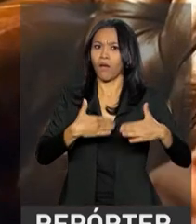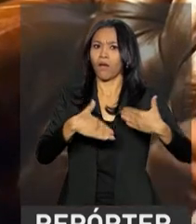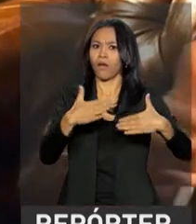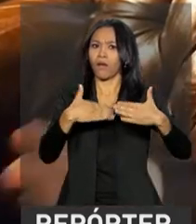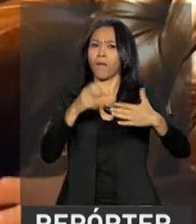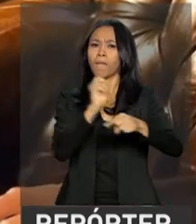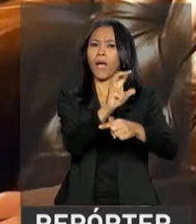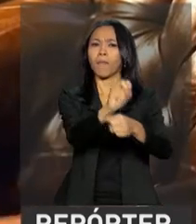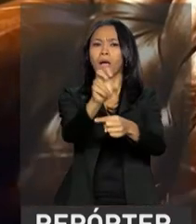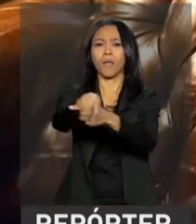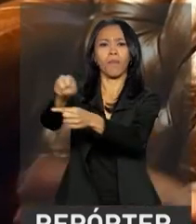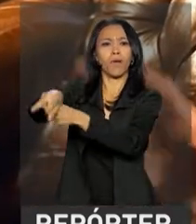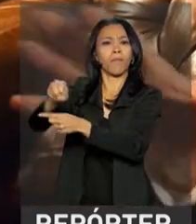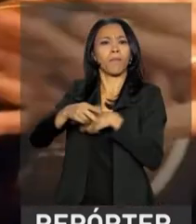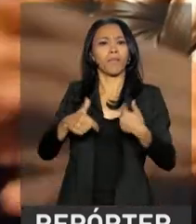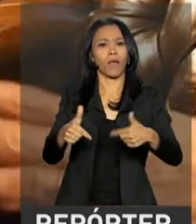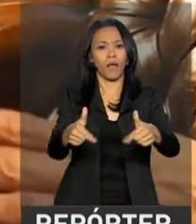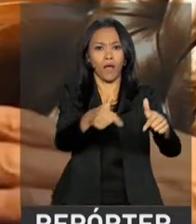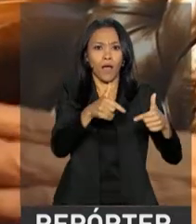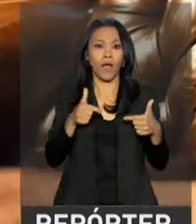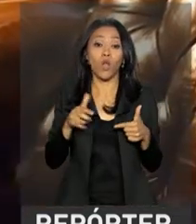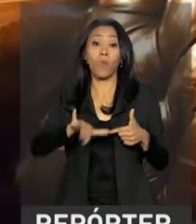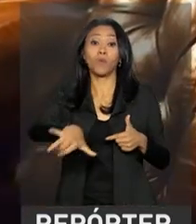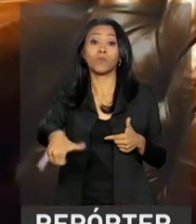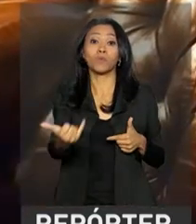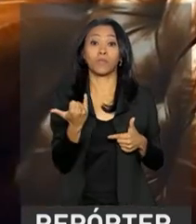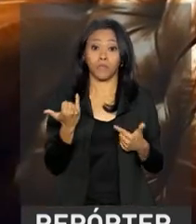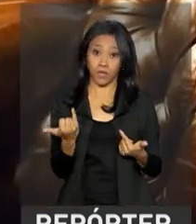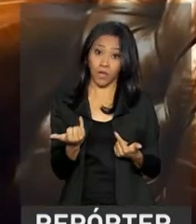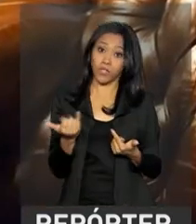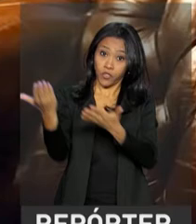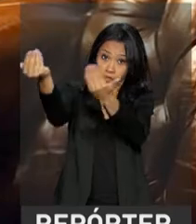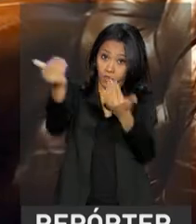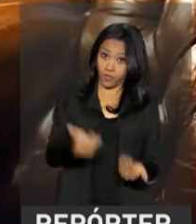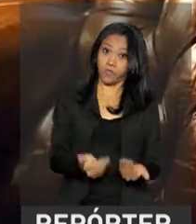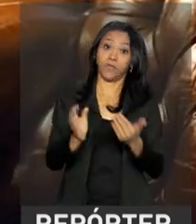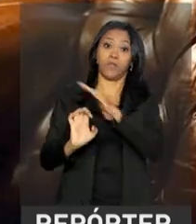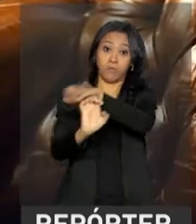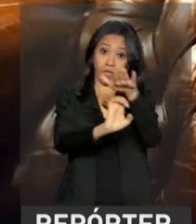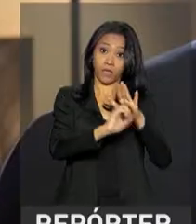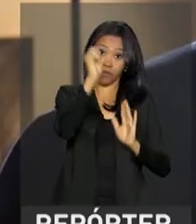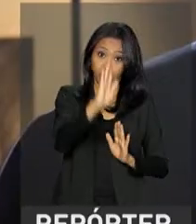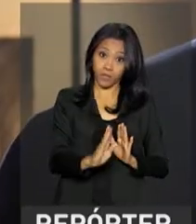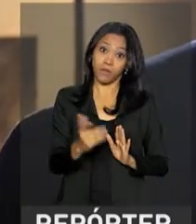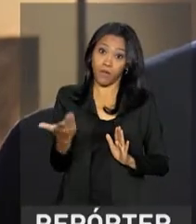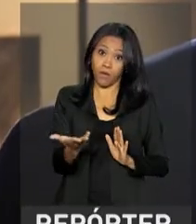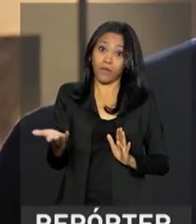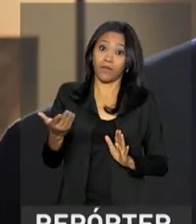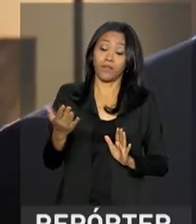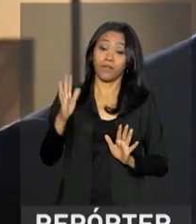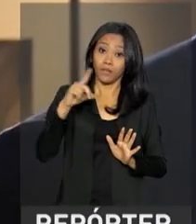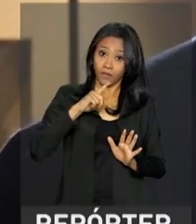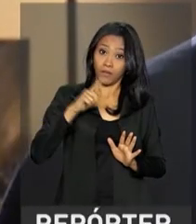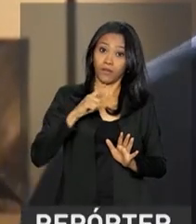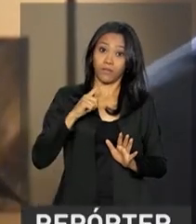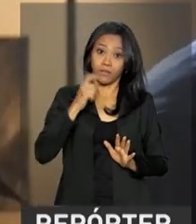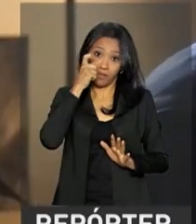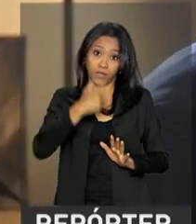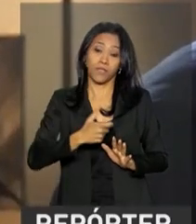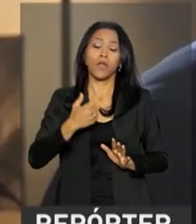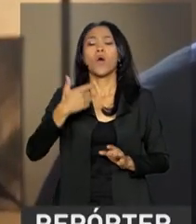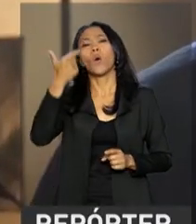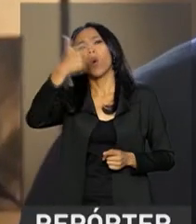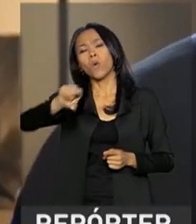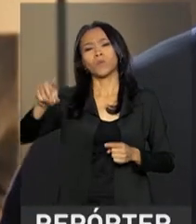emprego e abrir oportunidades e chegou até aumentar o investimento inglês no brasil além do mais discutimos